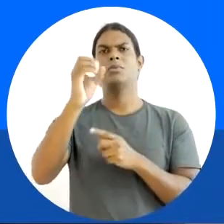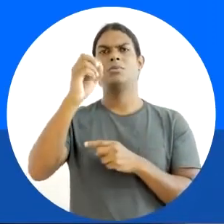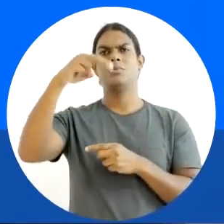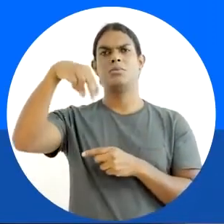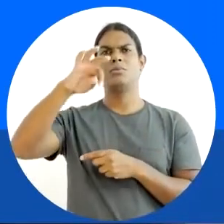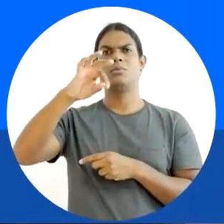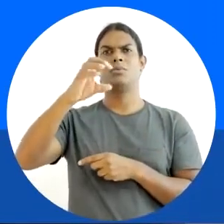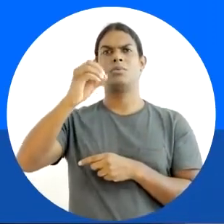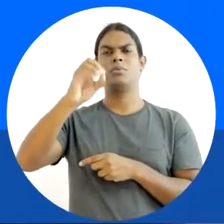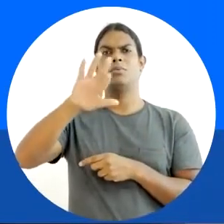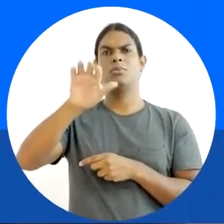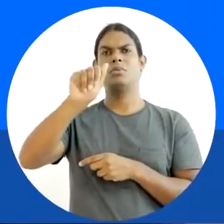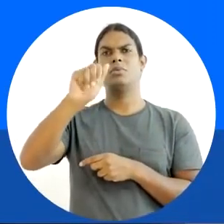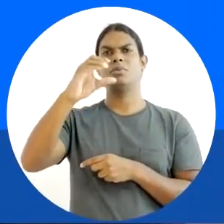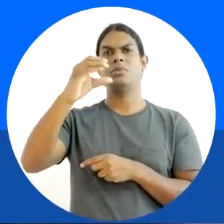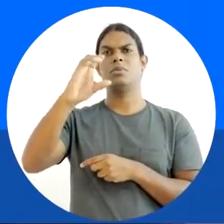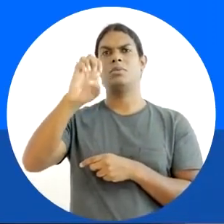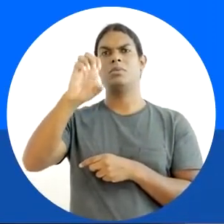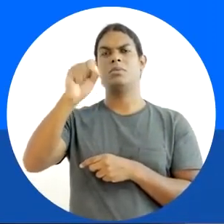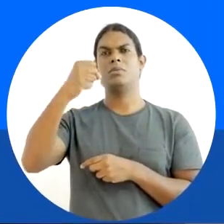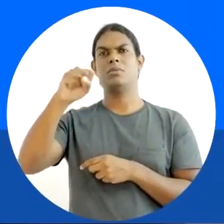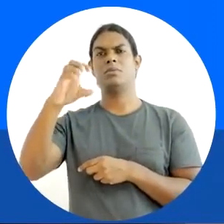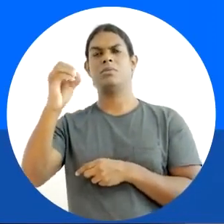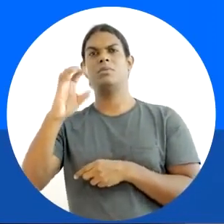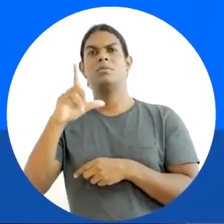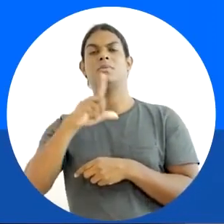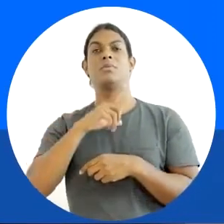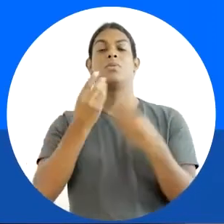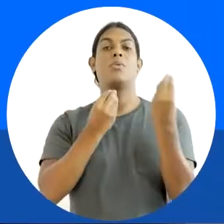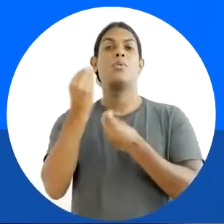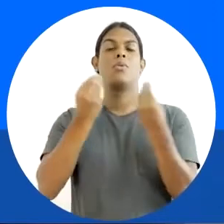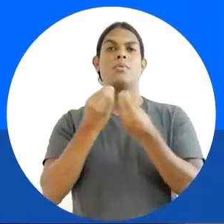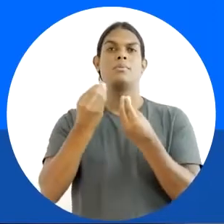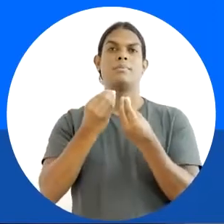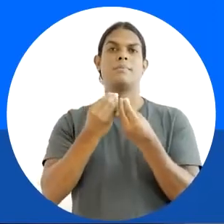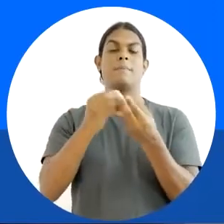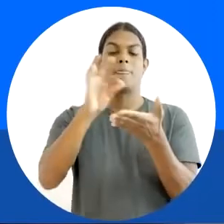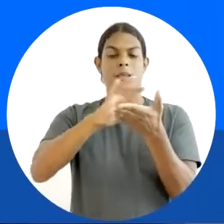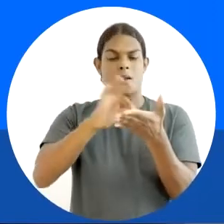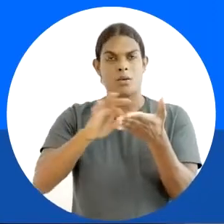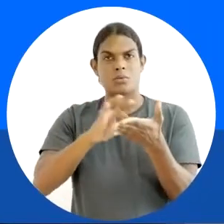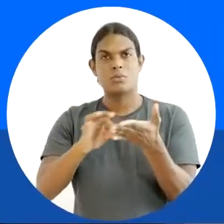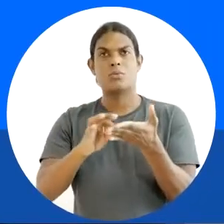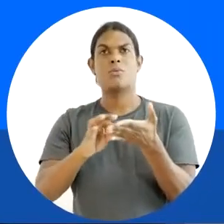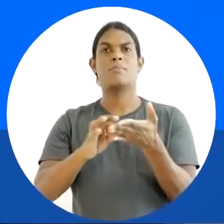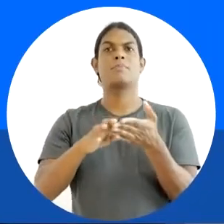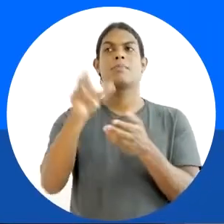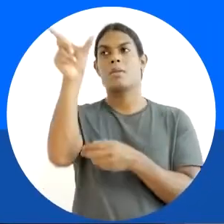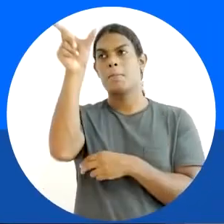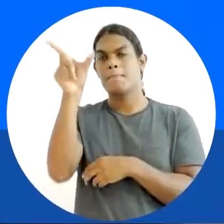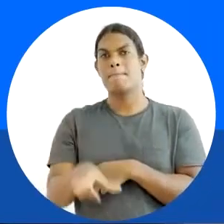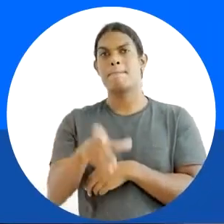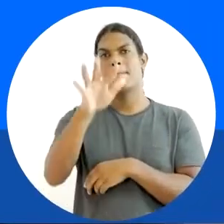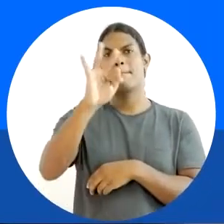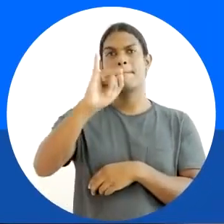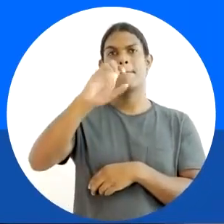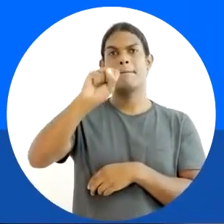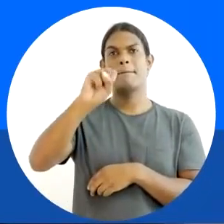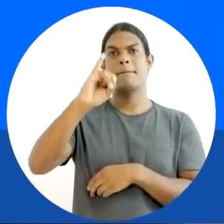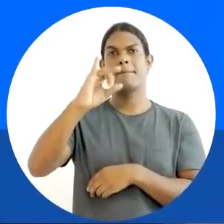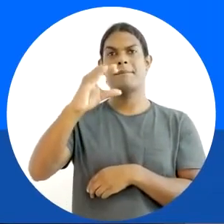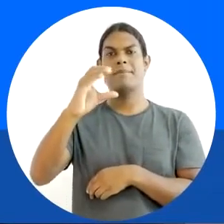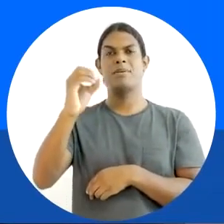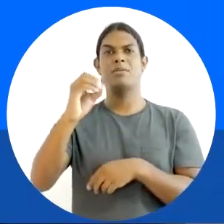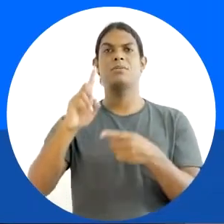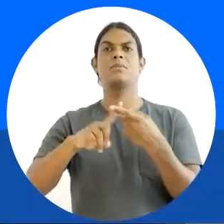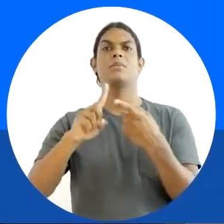acesso, que tem autor, pessoa física, autor, entidade e outra entrada que é por